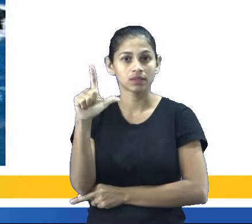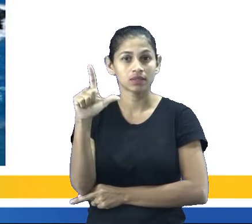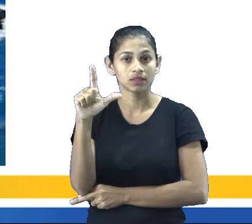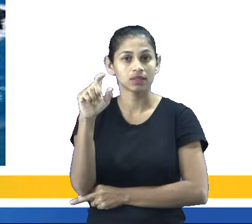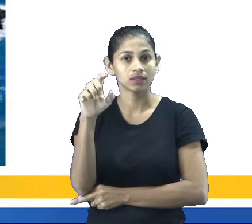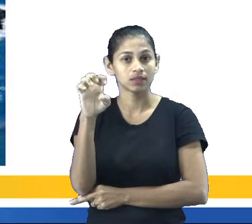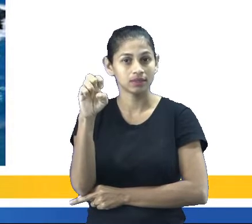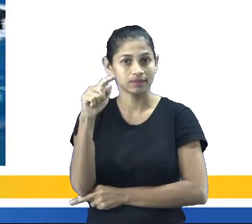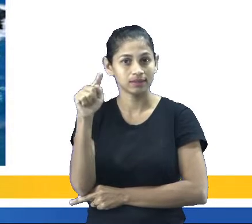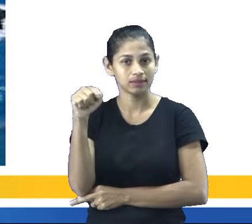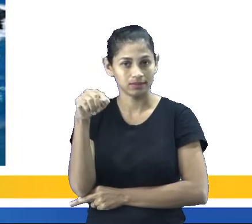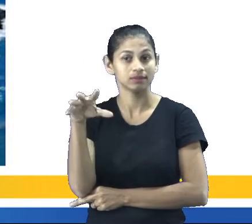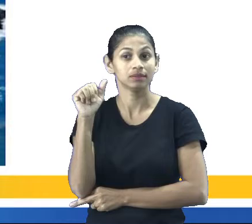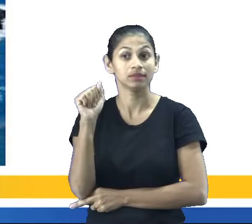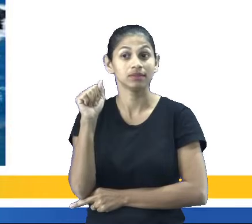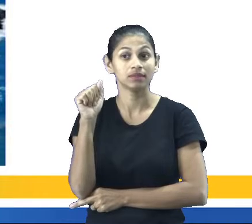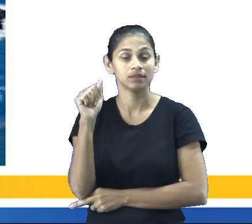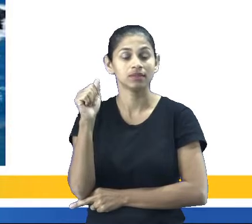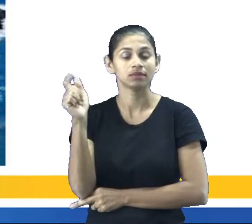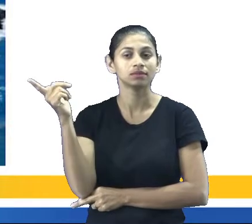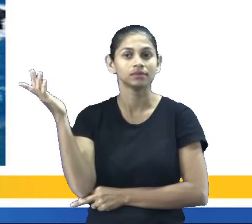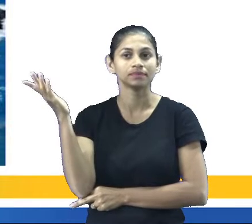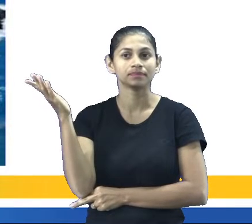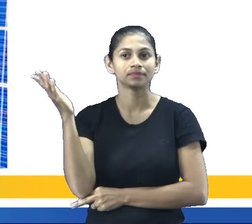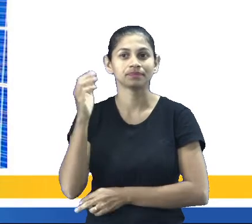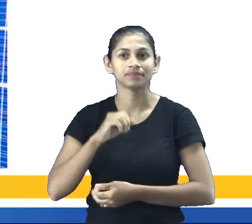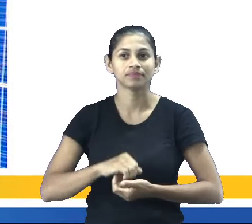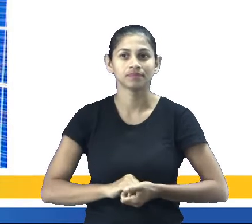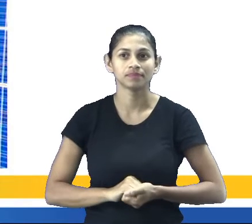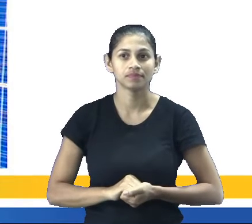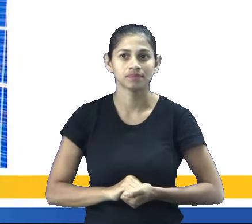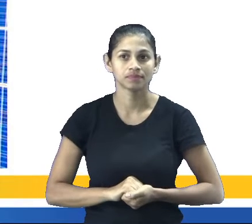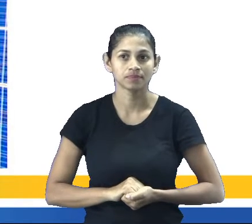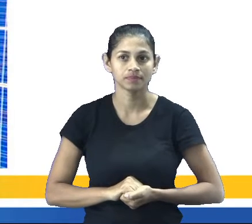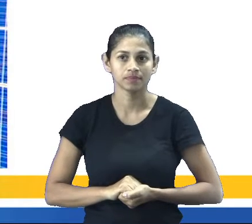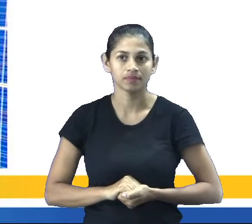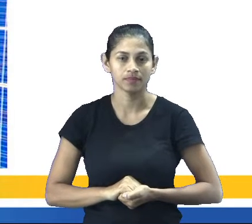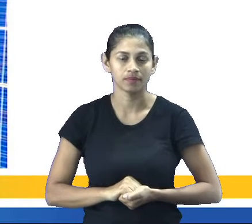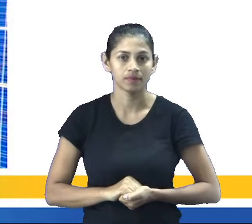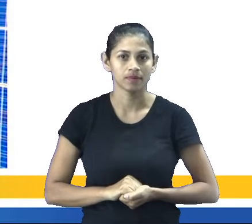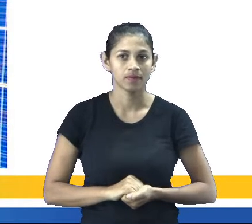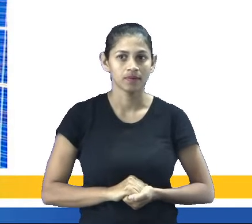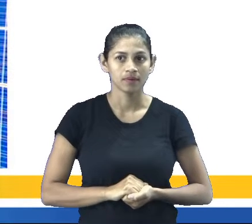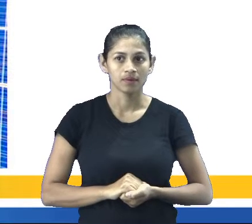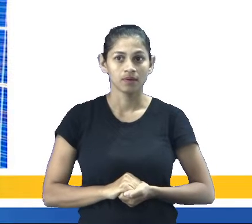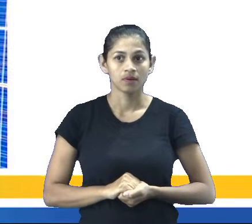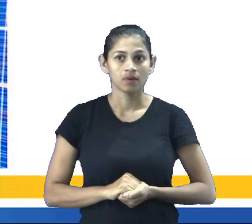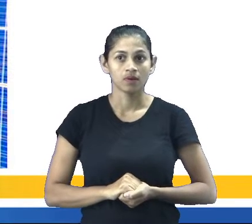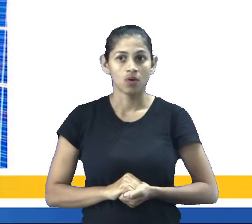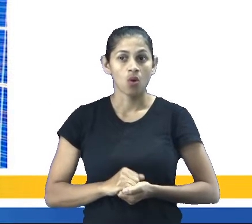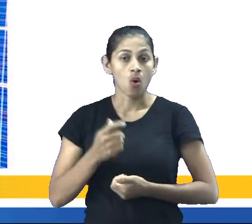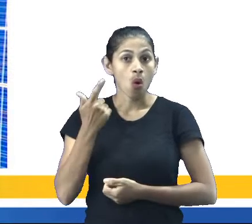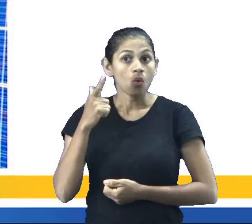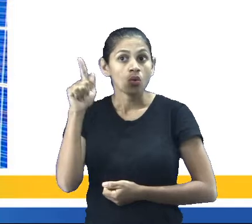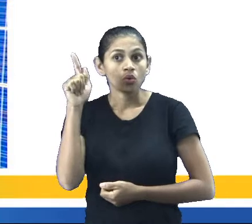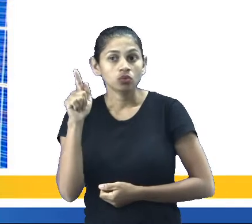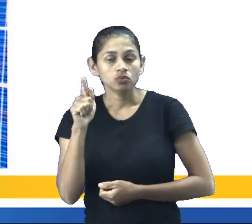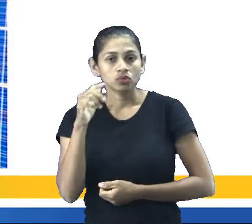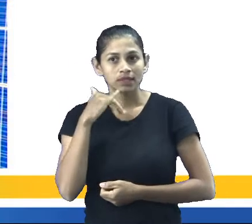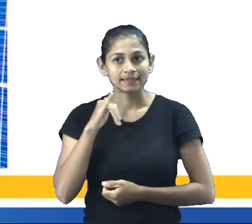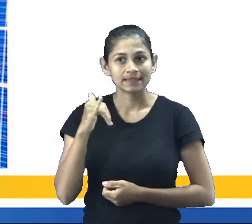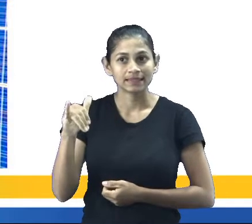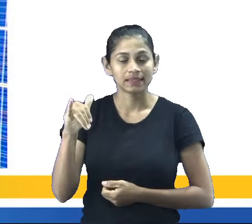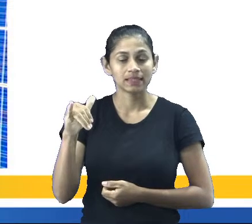eólica. Bem legal, né, gente? Então, esse é o tipo de energia eólica. Nosso próximo tipo de energia é